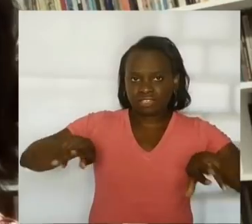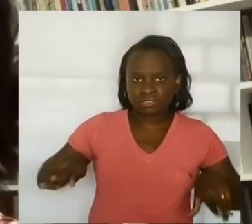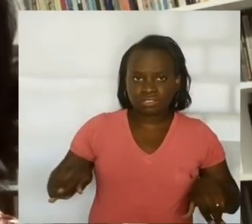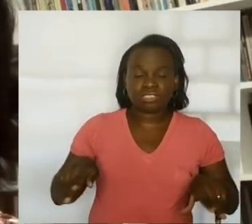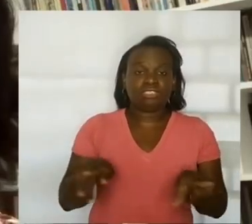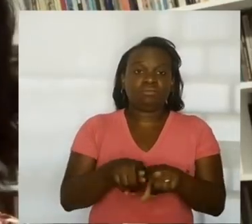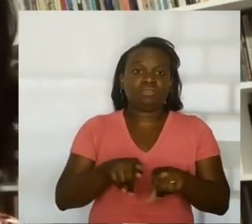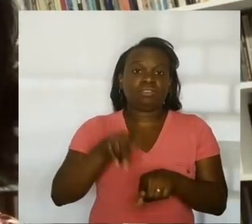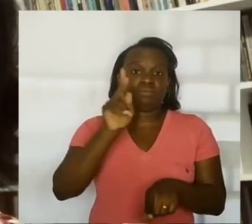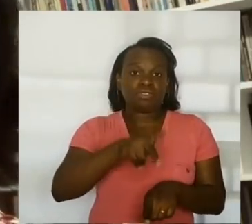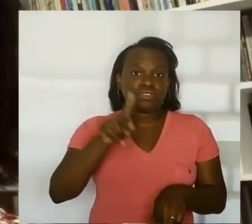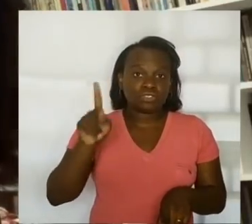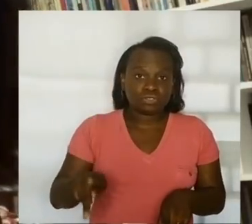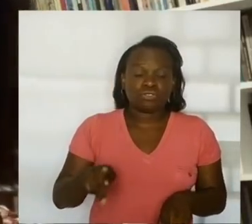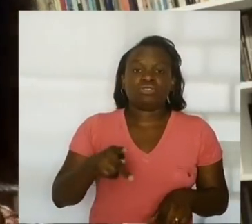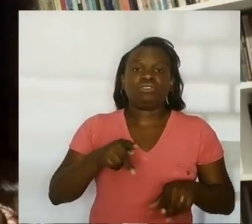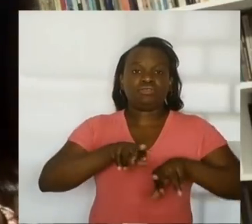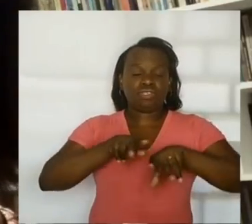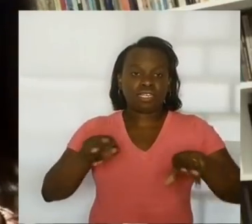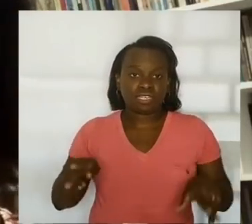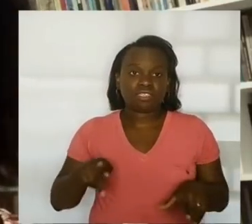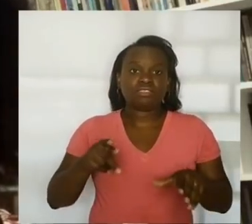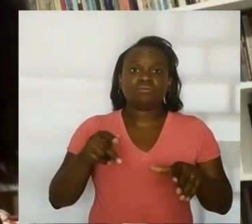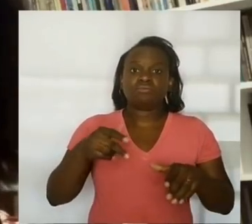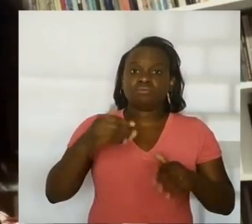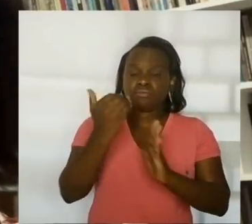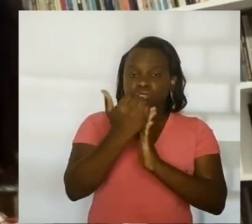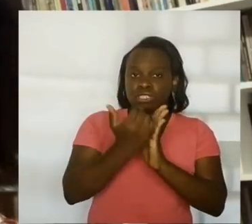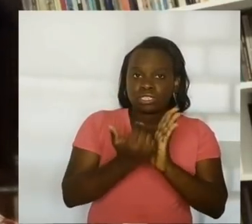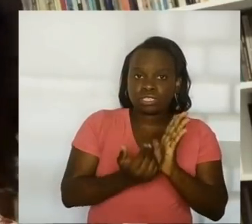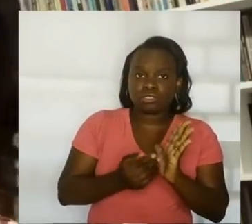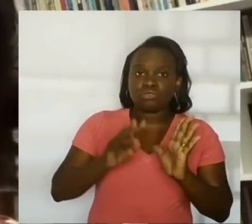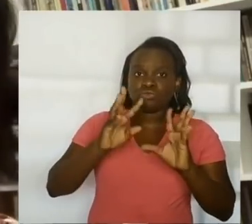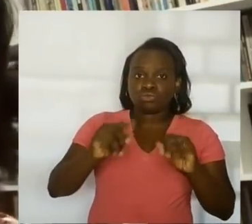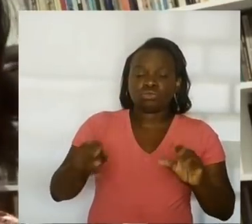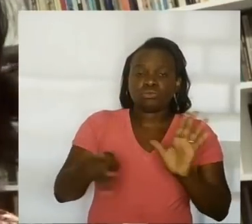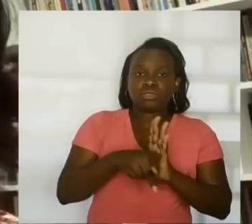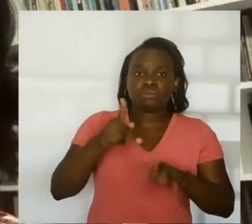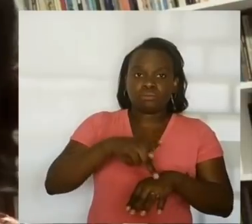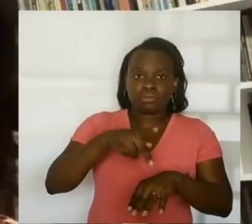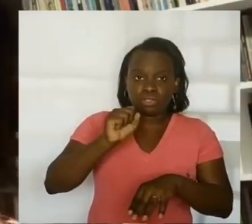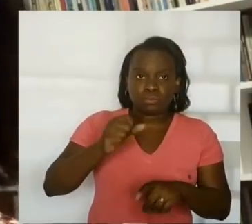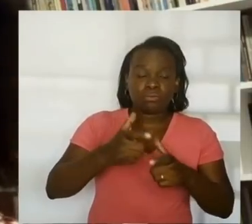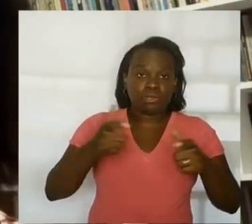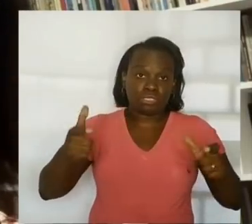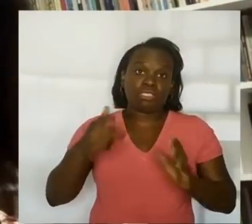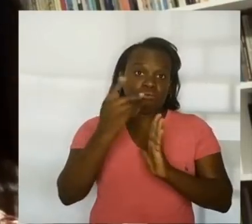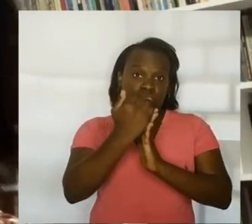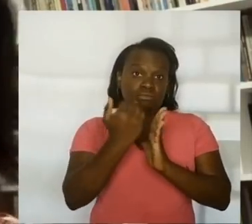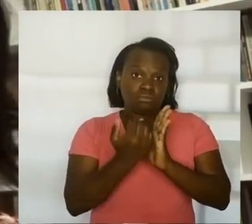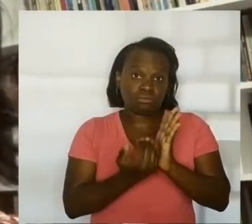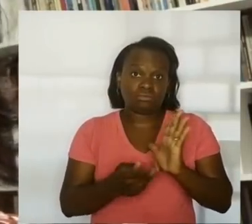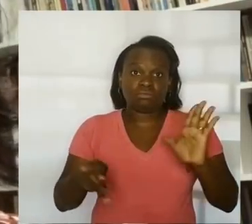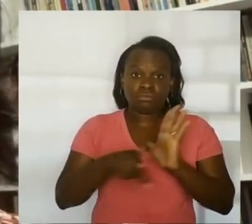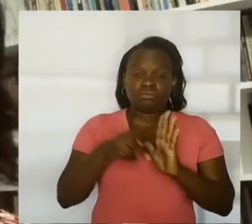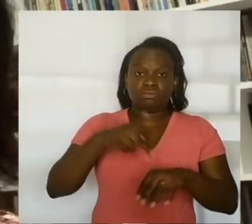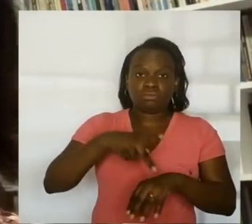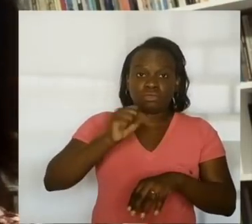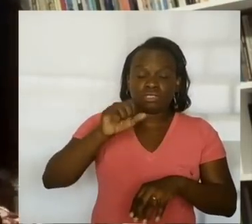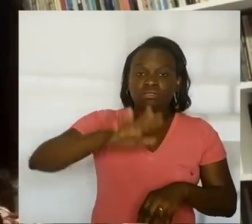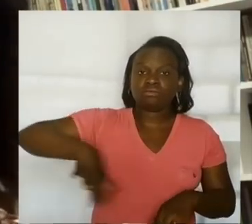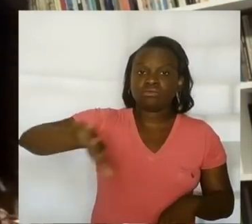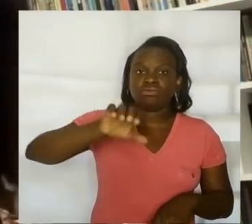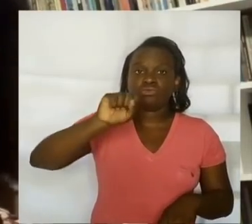diversificados, com professores e professoras de todos os programas de pós-graduação, da maioria dos programas de pós-graduação de nossa